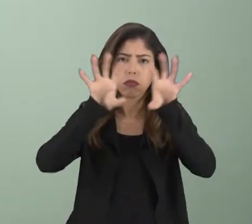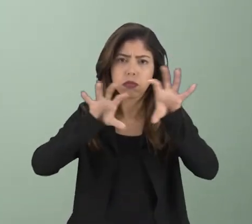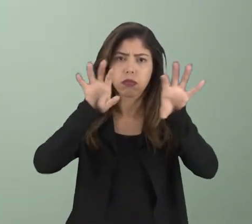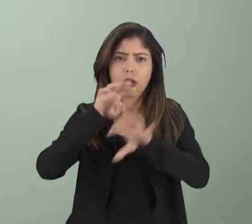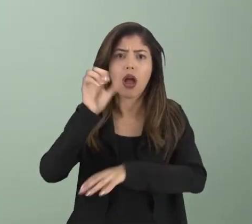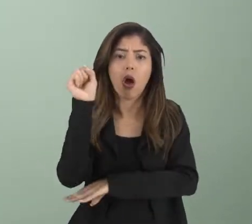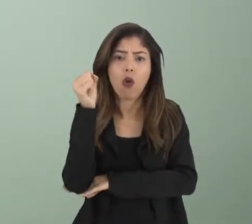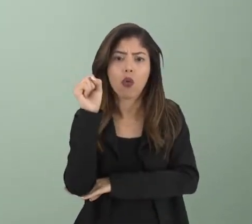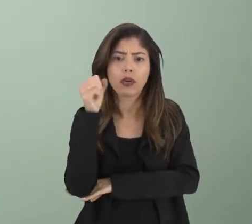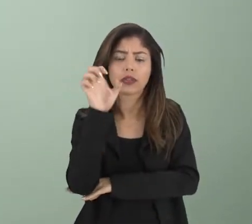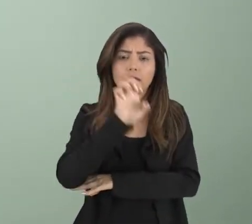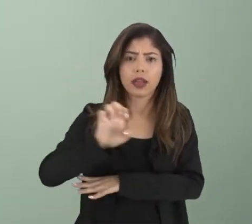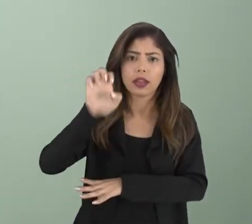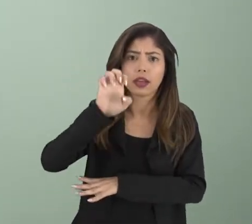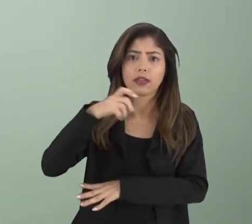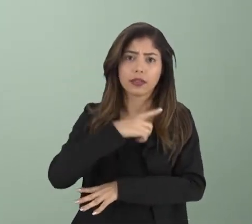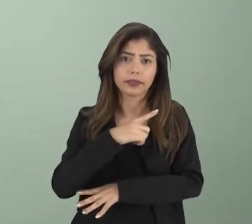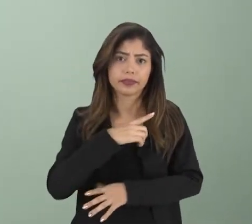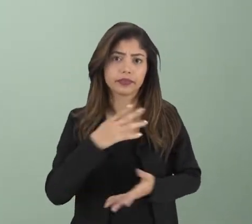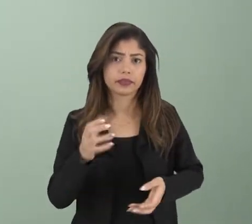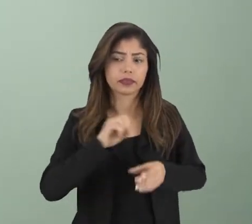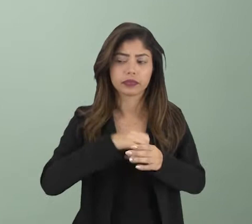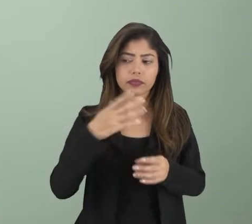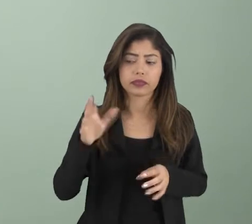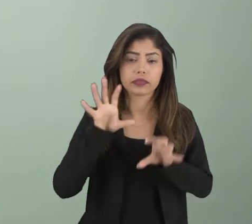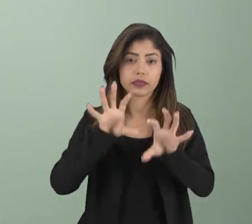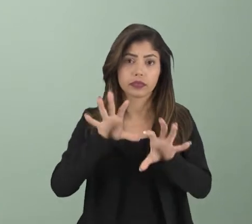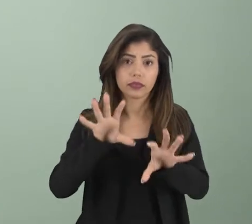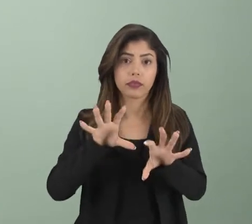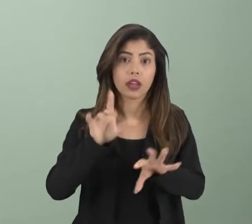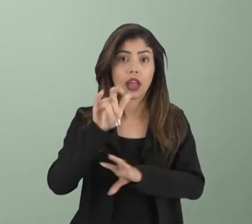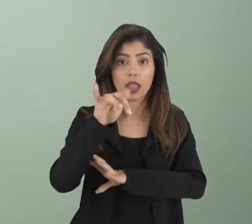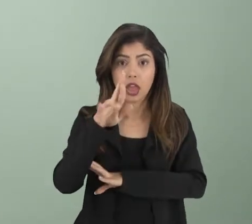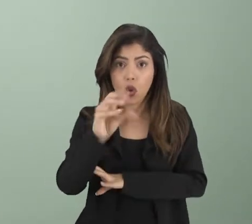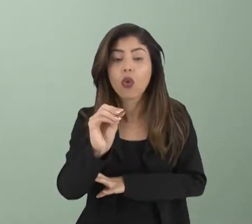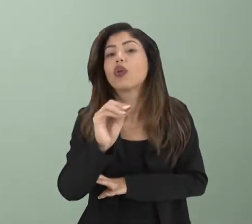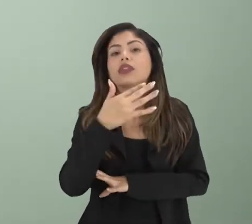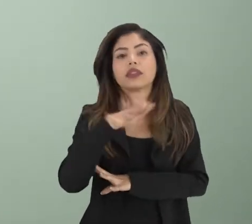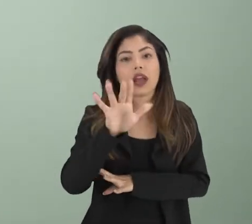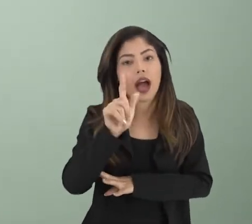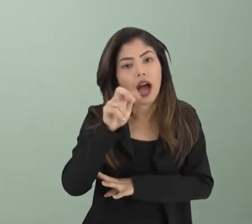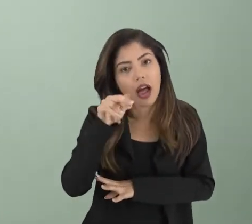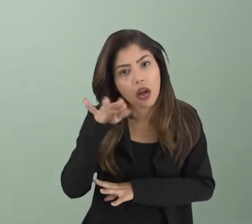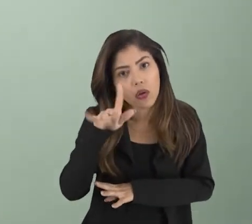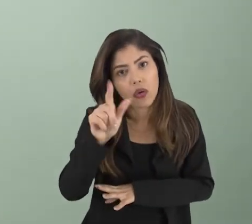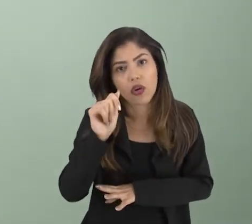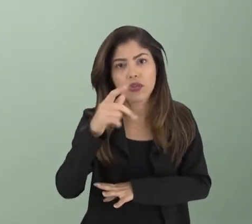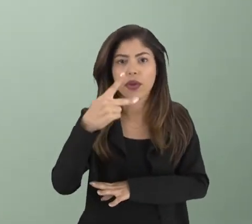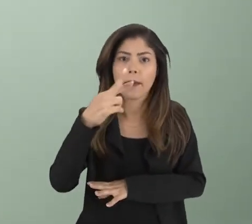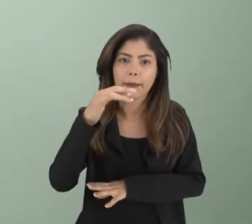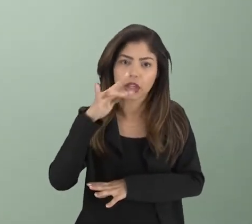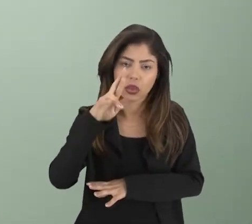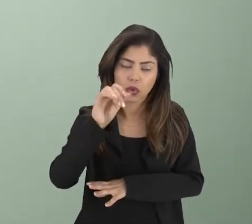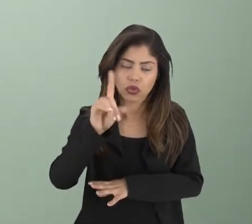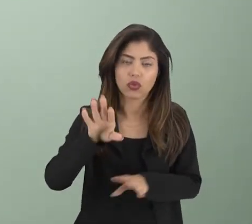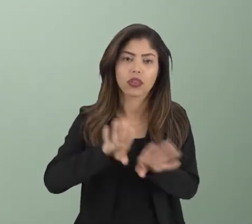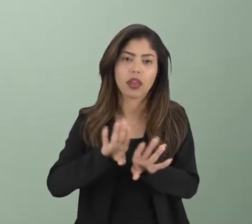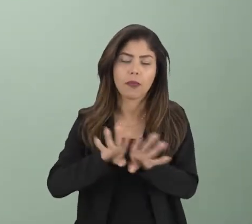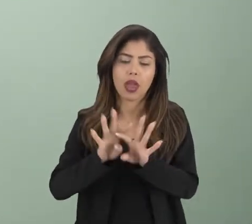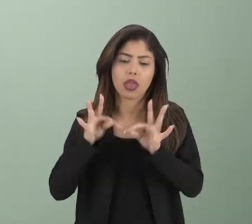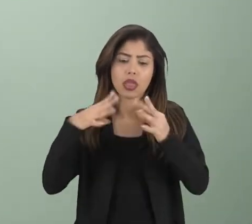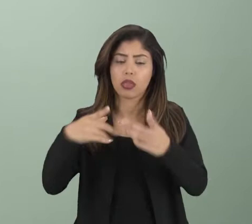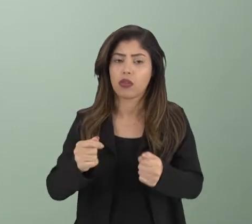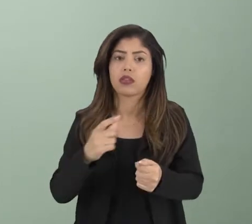8 elétrons na sua camada de valência. Fora isso, neônio, argônio, xenônio, criptônio e radônio, todos